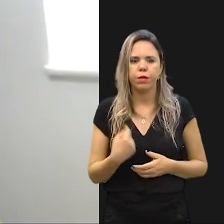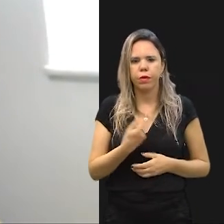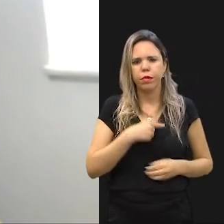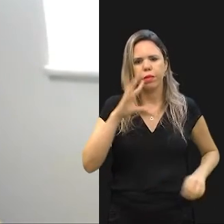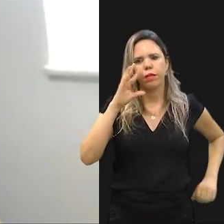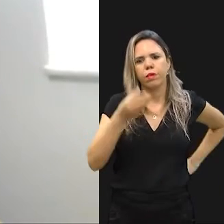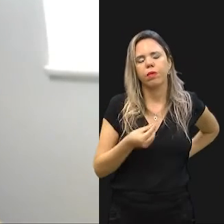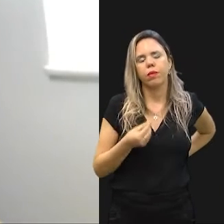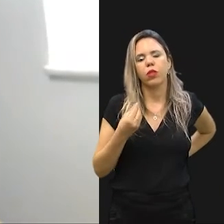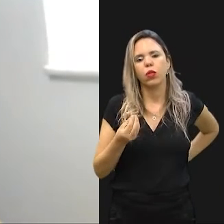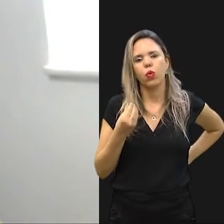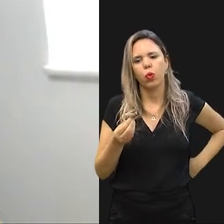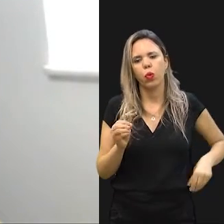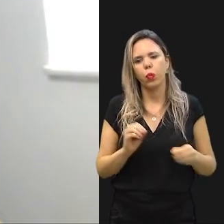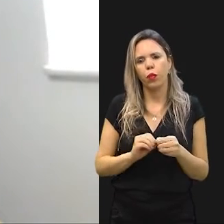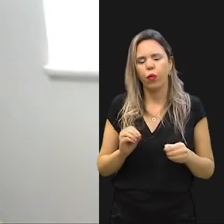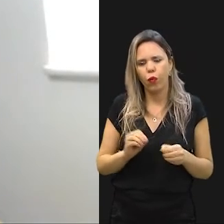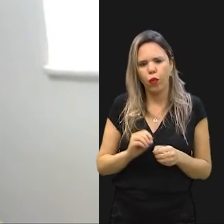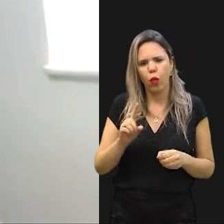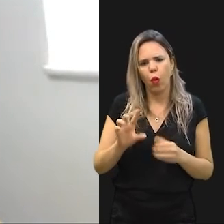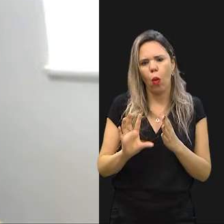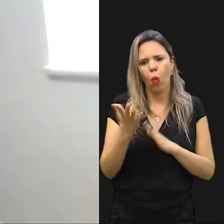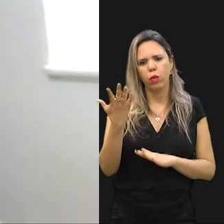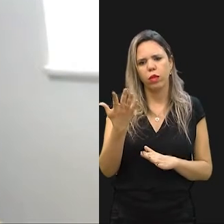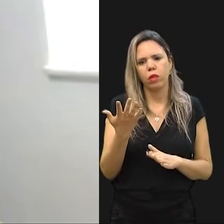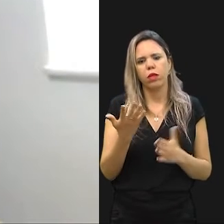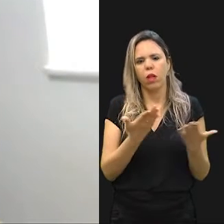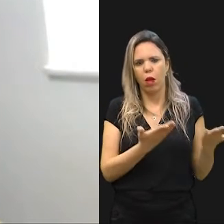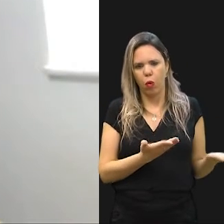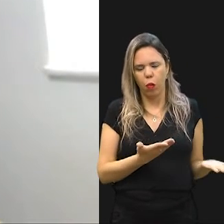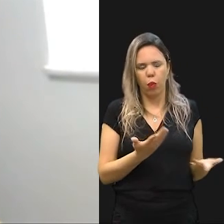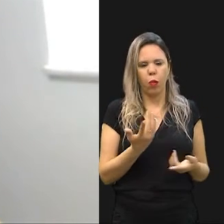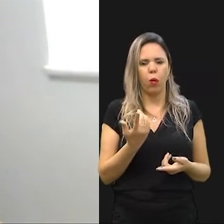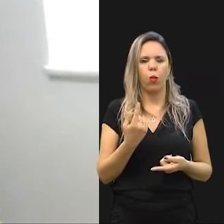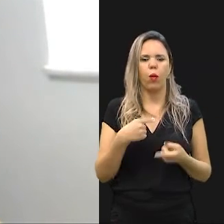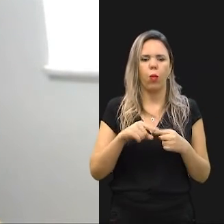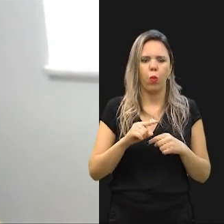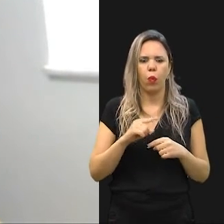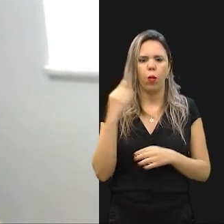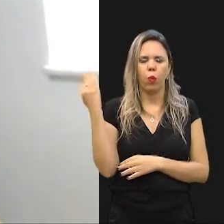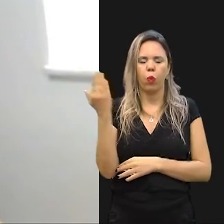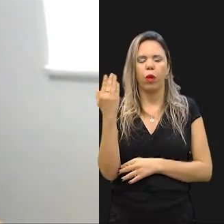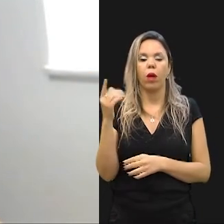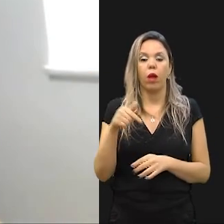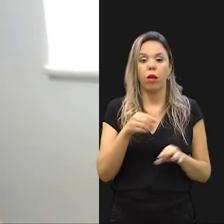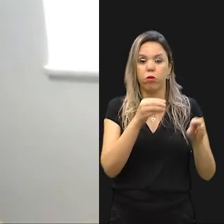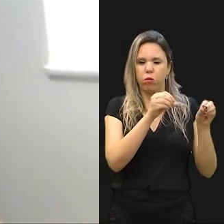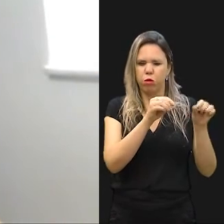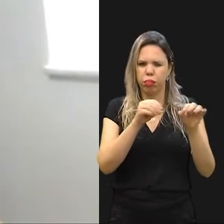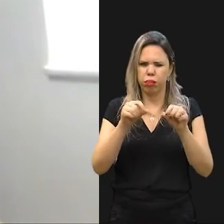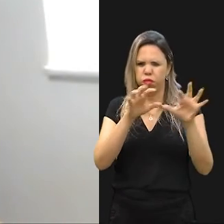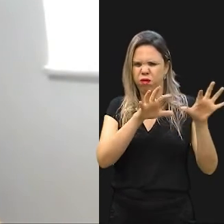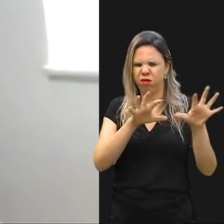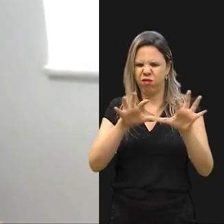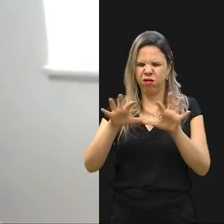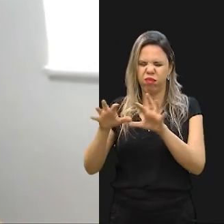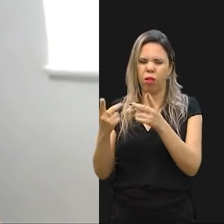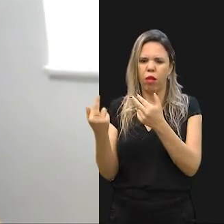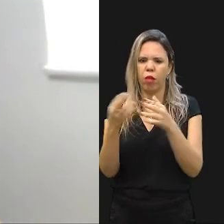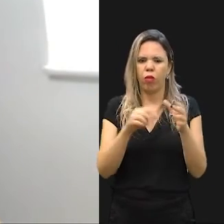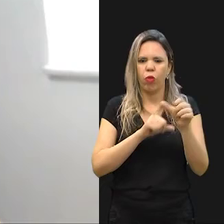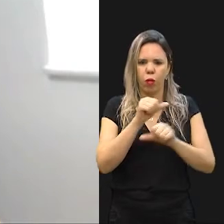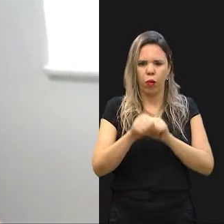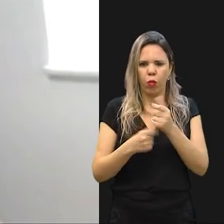entender como é que funciona esse mecanismo, na verdade, essas tempestades de areia, elas se formam da mesma forma